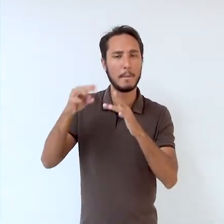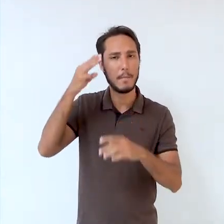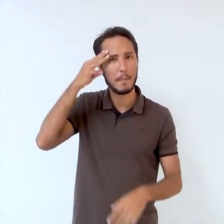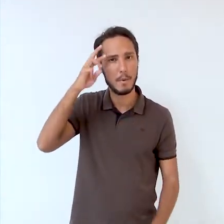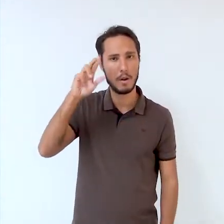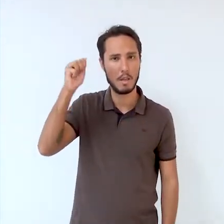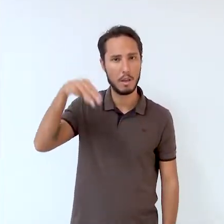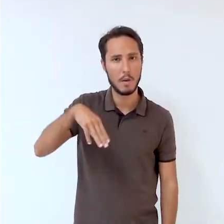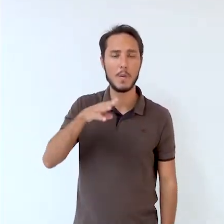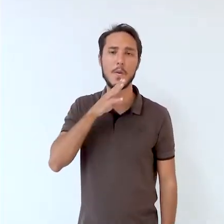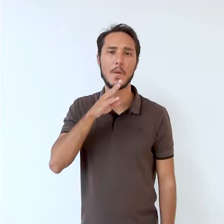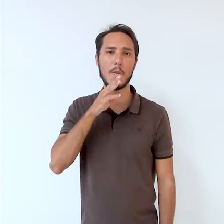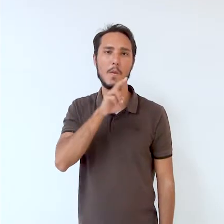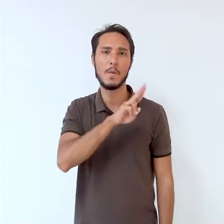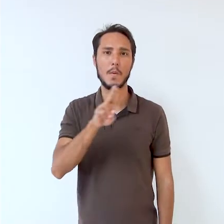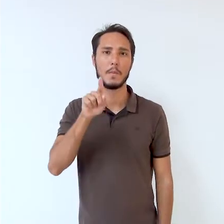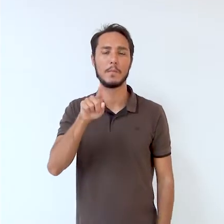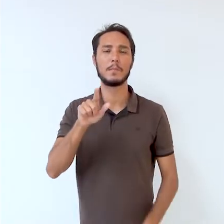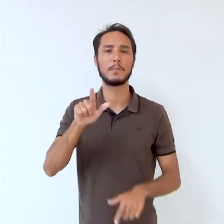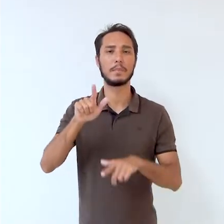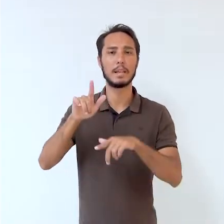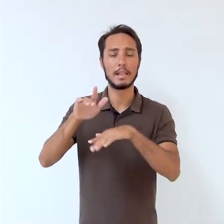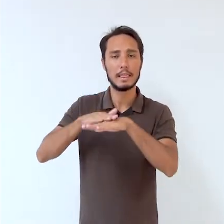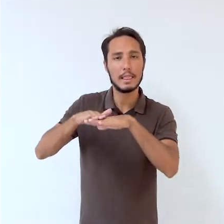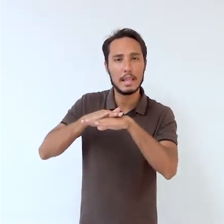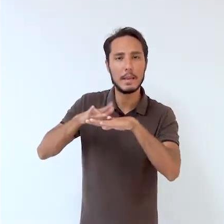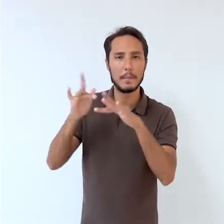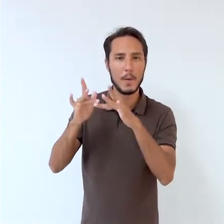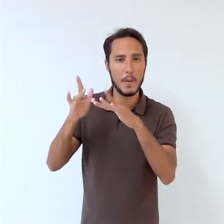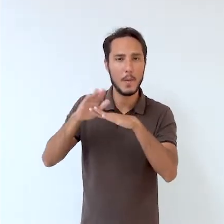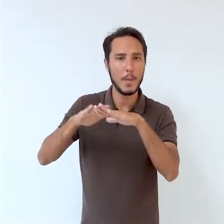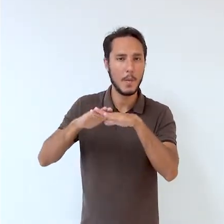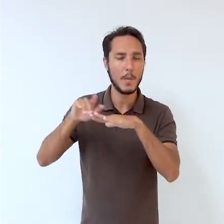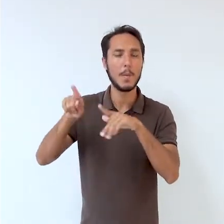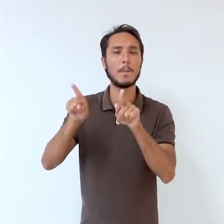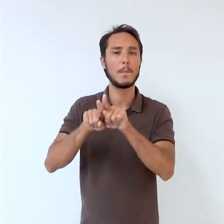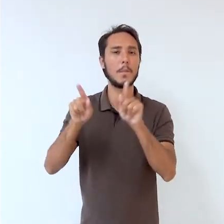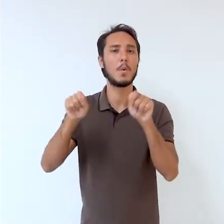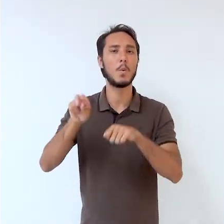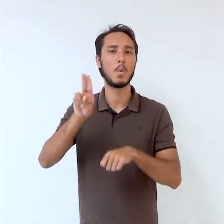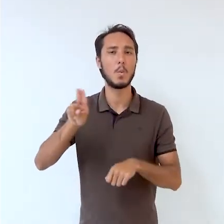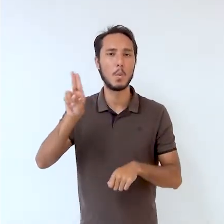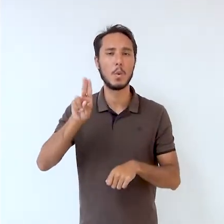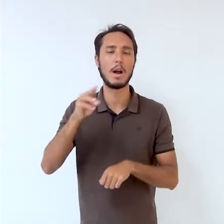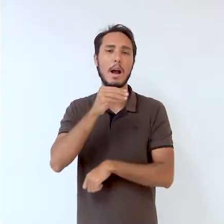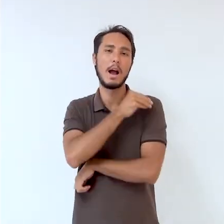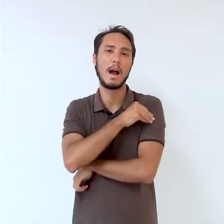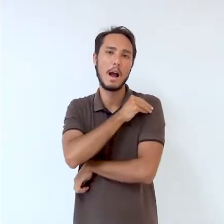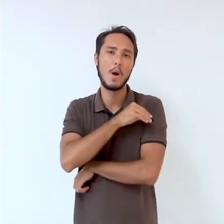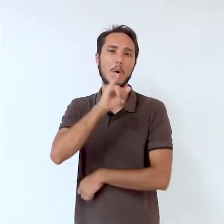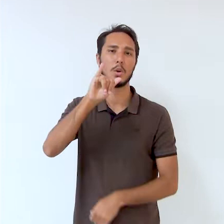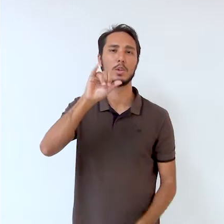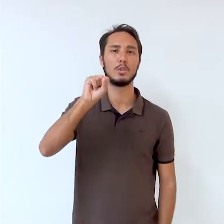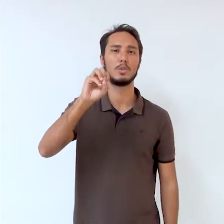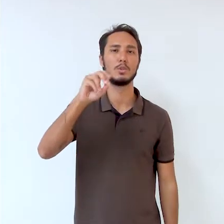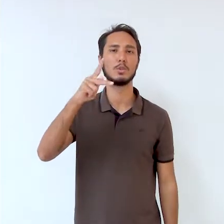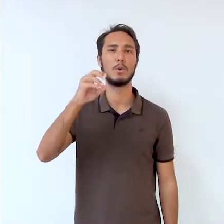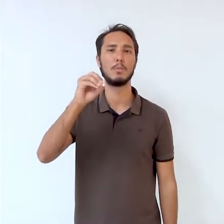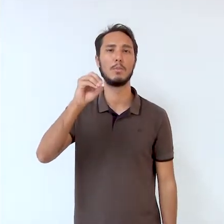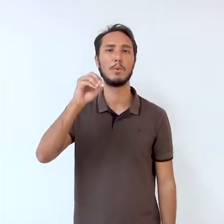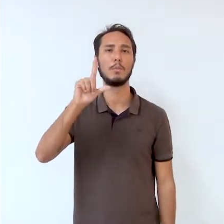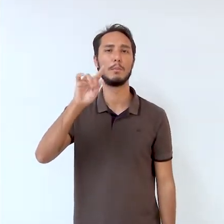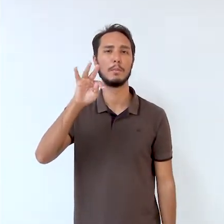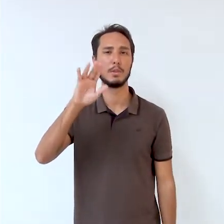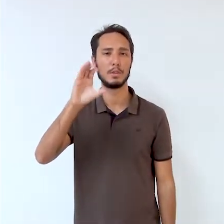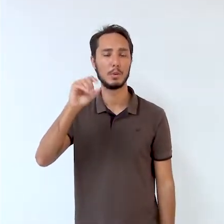RAM, produtos conhecidos como limpa-contato. Podemos também usar álcool isopropílico,